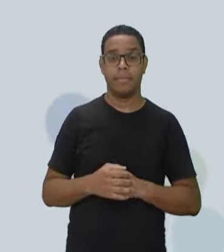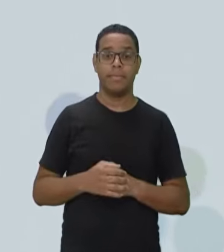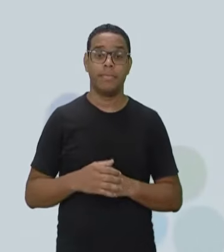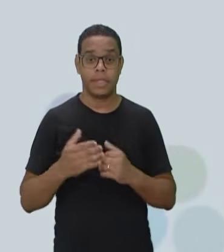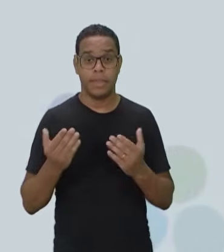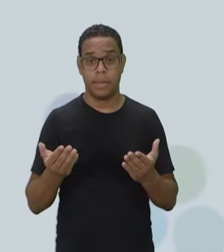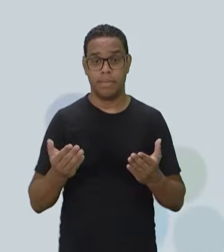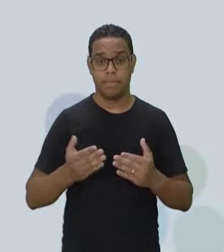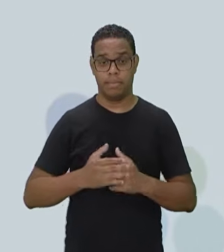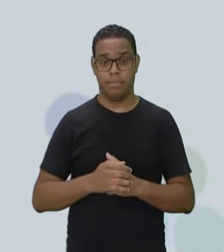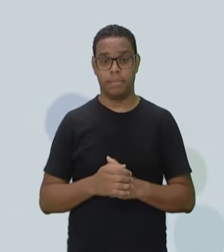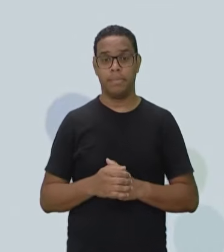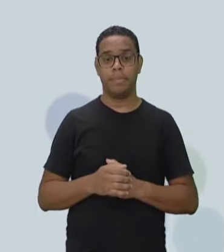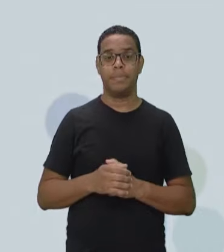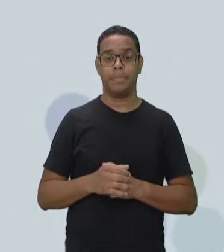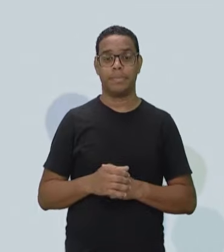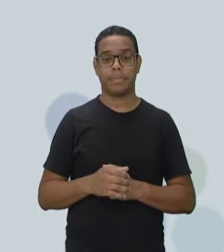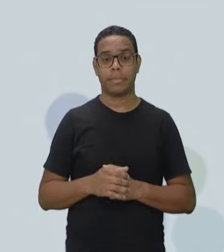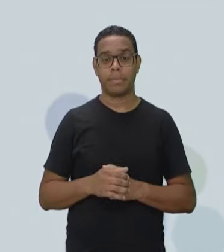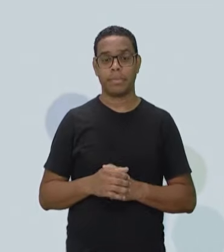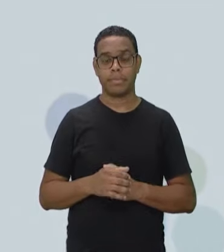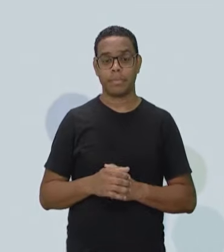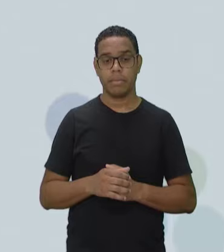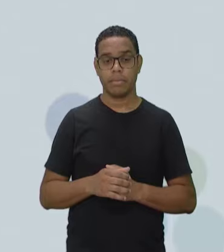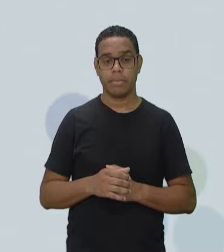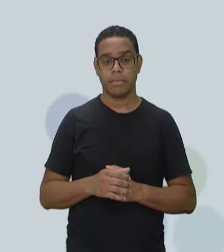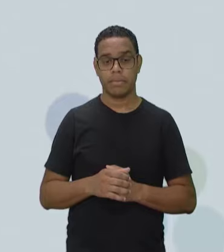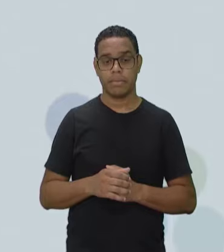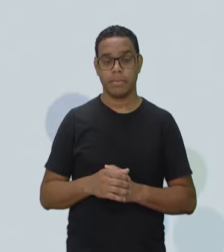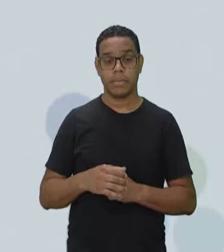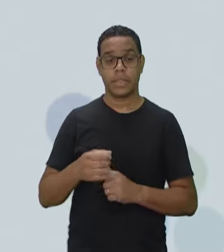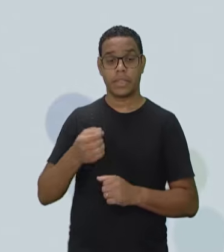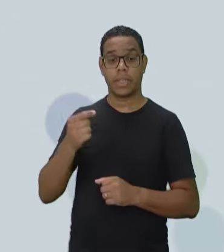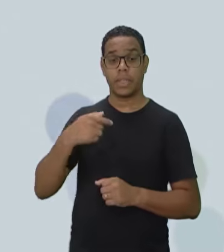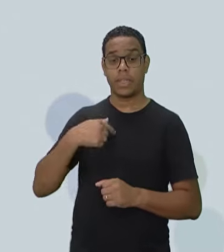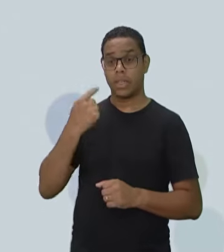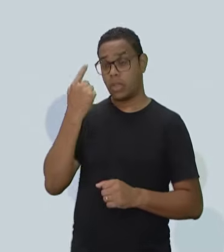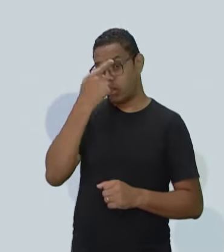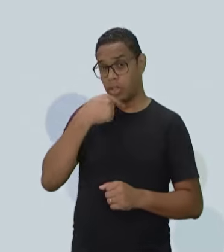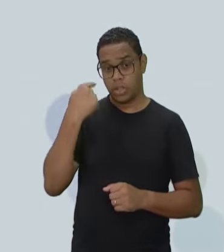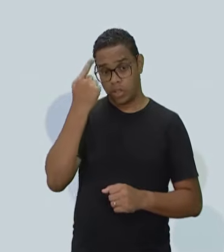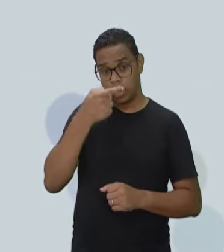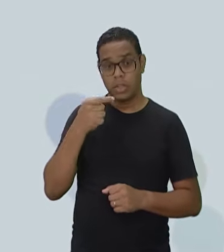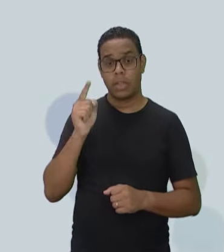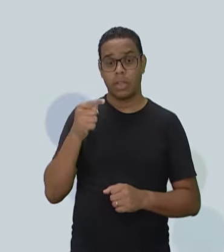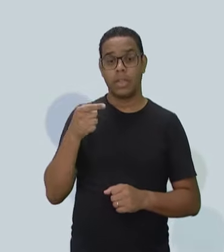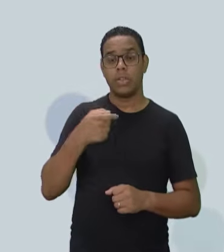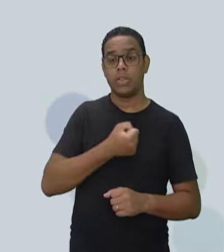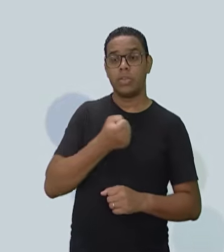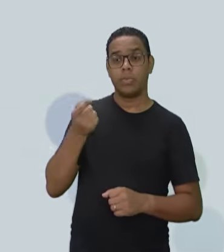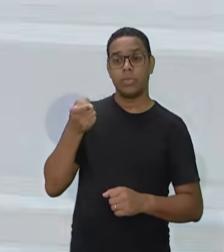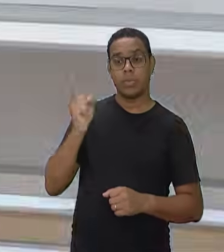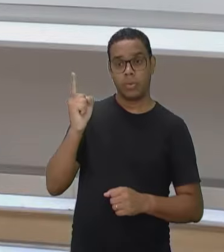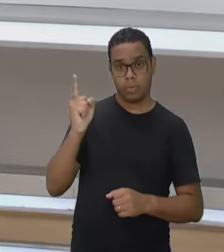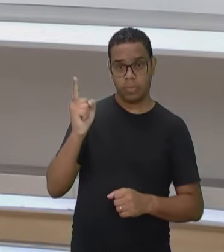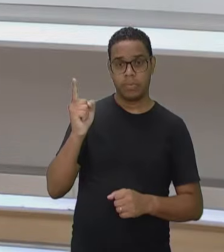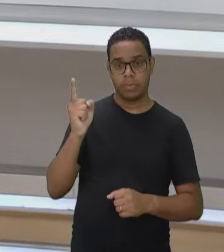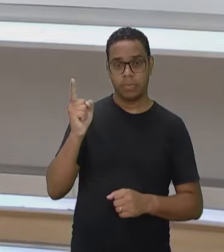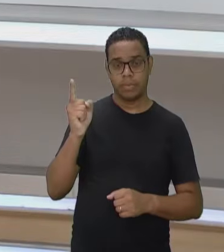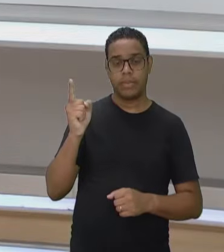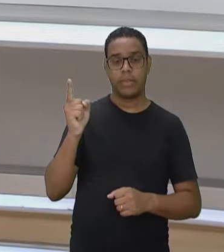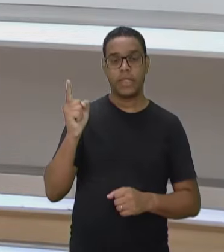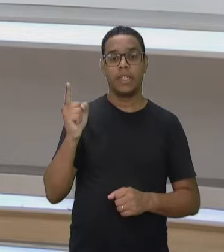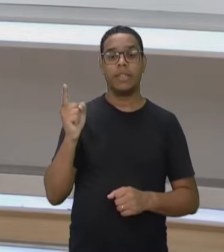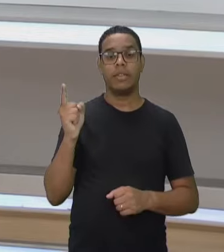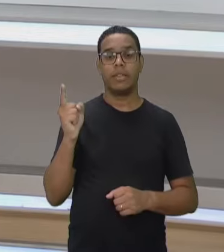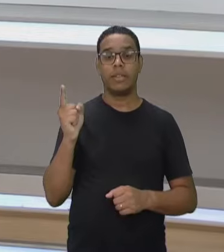Então, olha lá, o ponteiro da hora vai estar apontando para o número 1